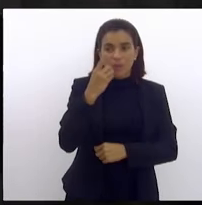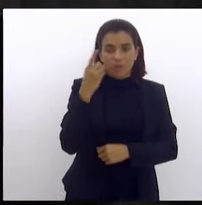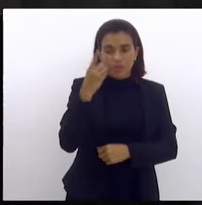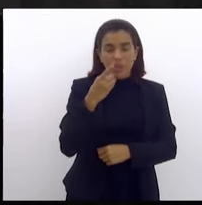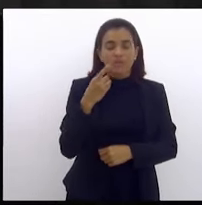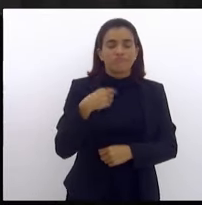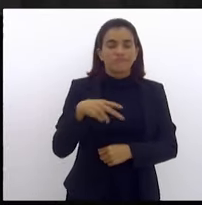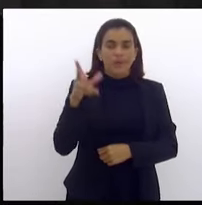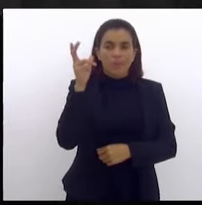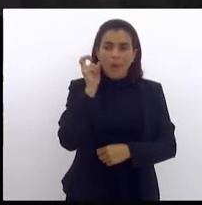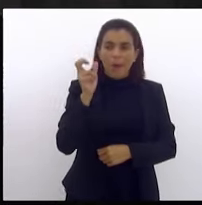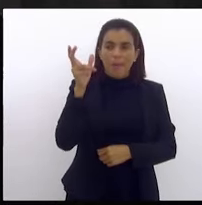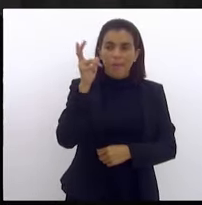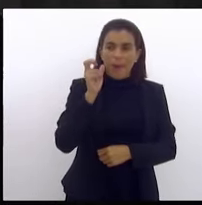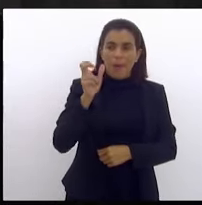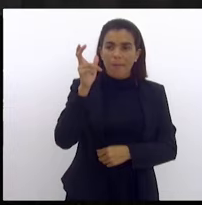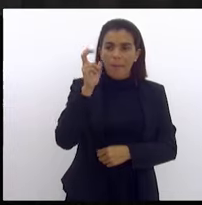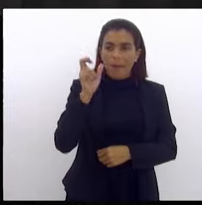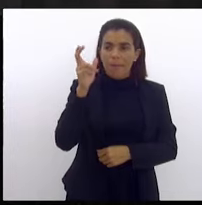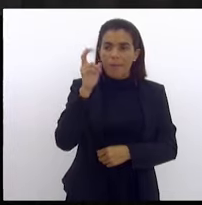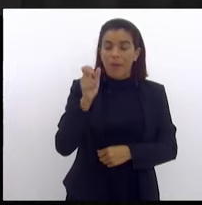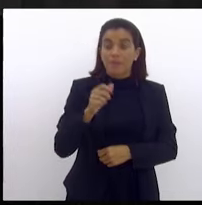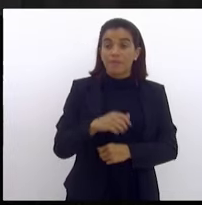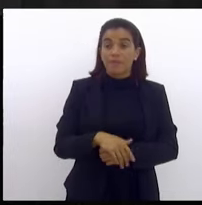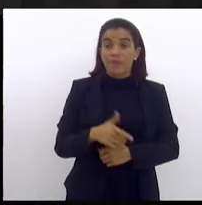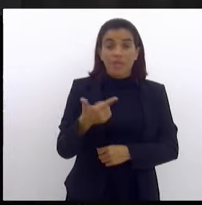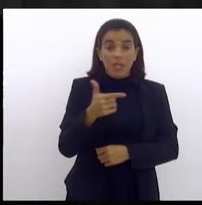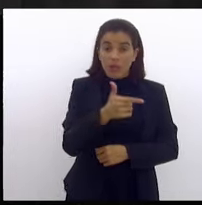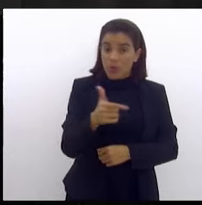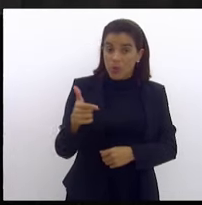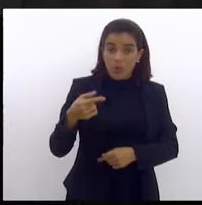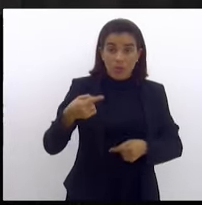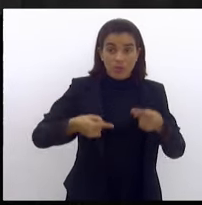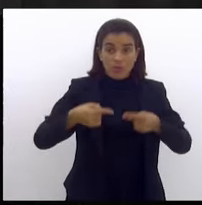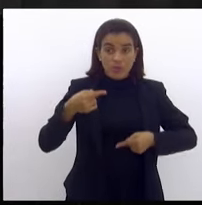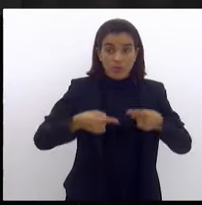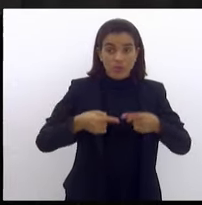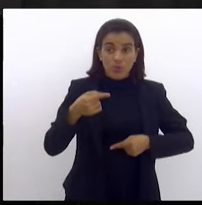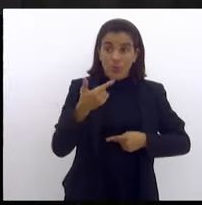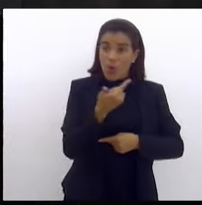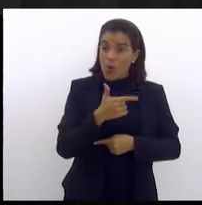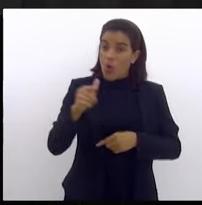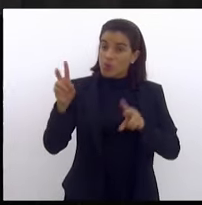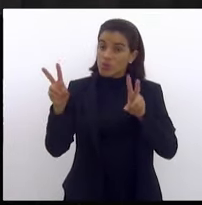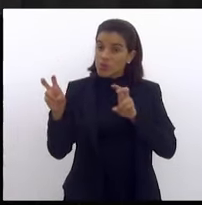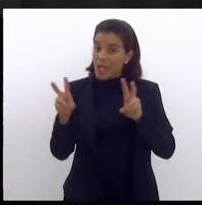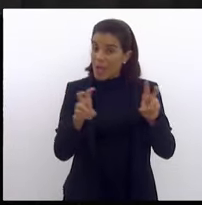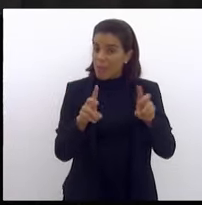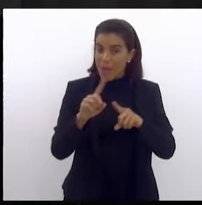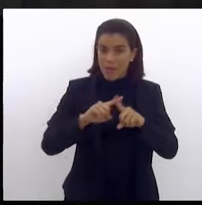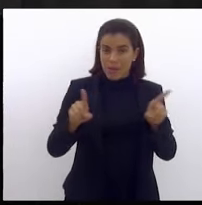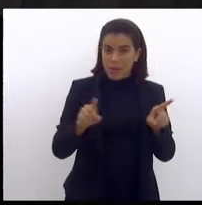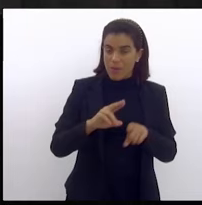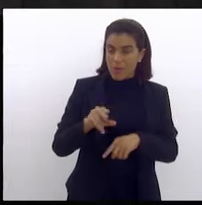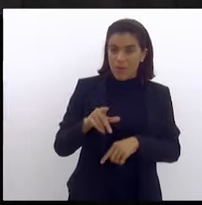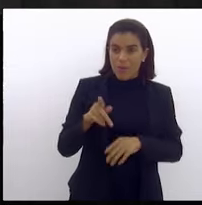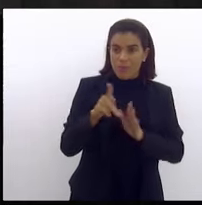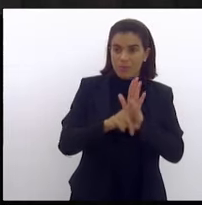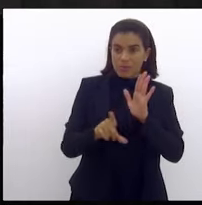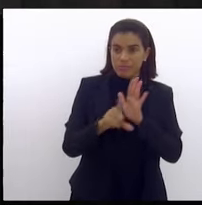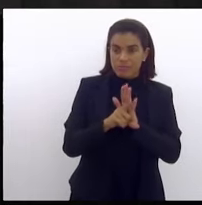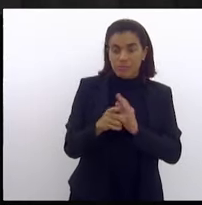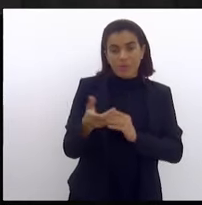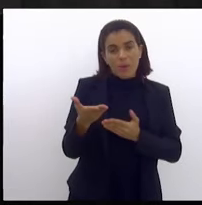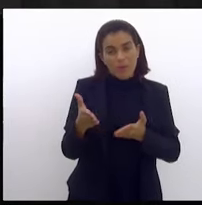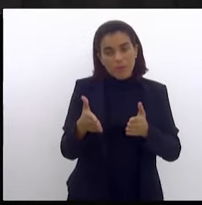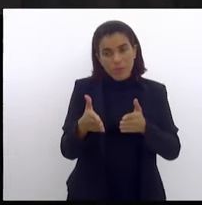vários deputados que usaram da palavra que não discutiram o projeto. Discutiram outros temas, mas não o projeto. Então, eu gostaria de pedir ao